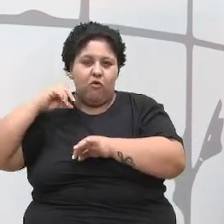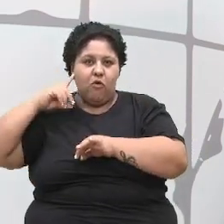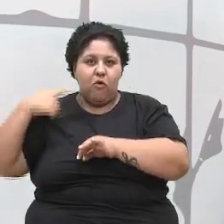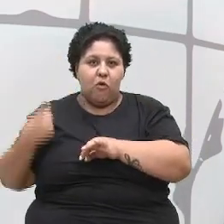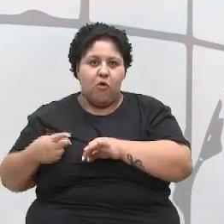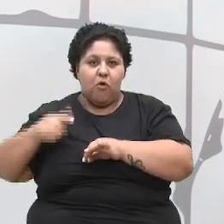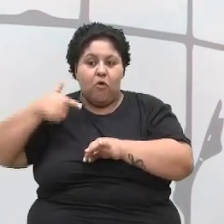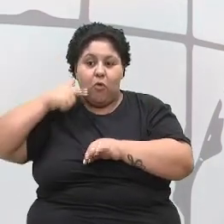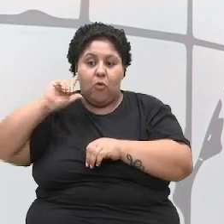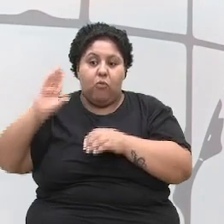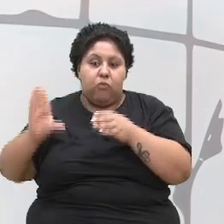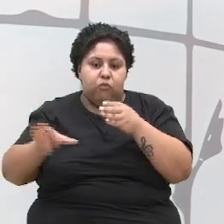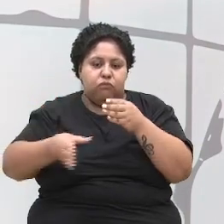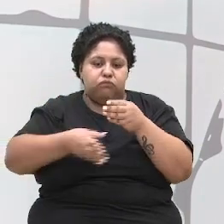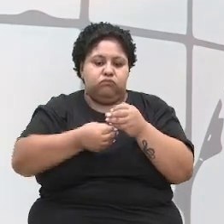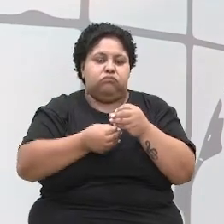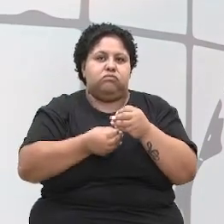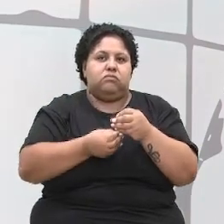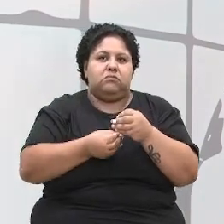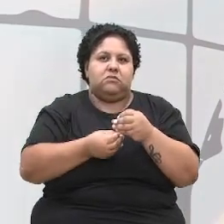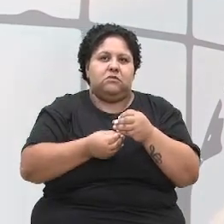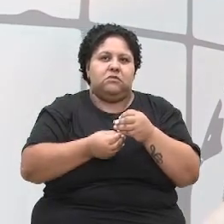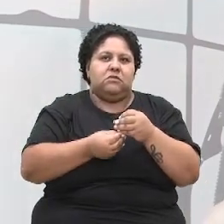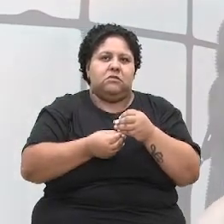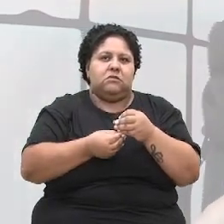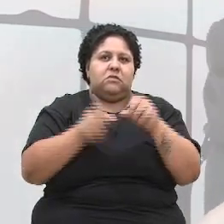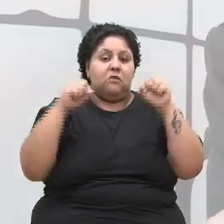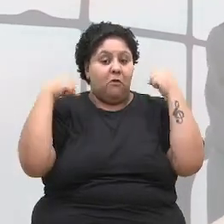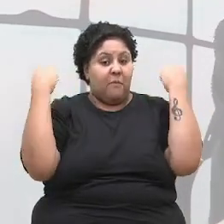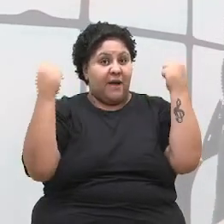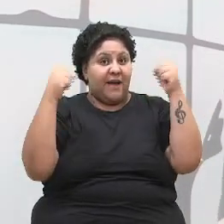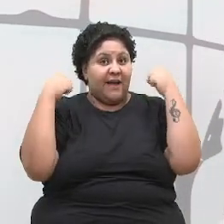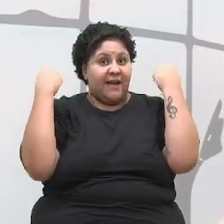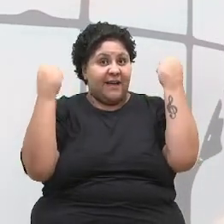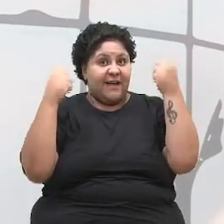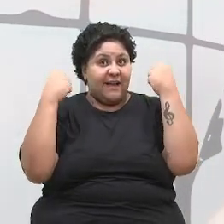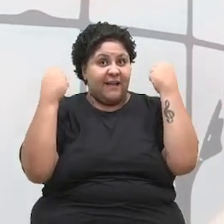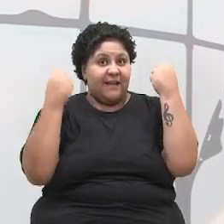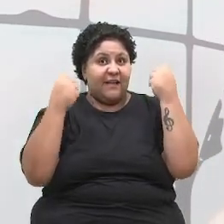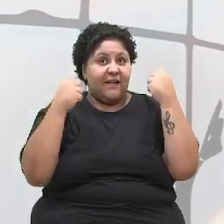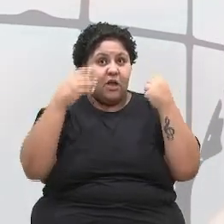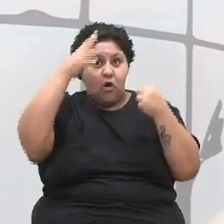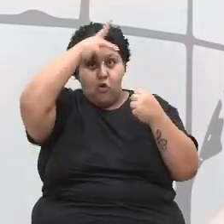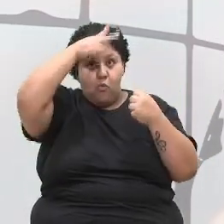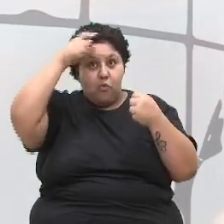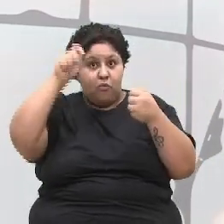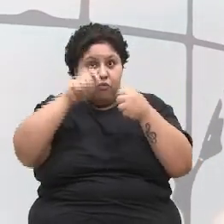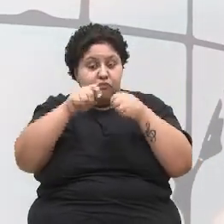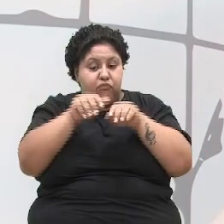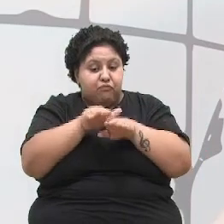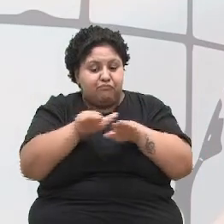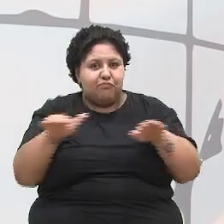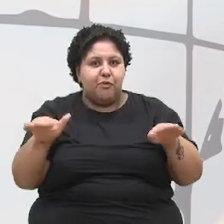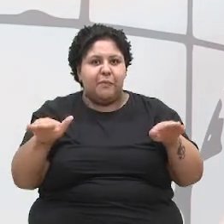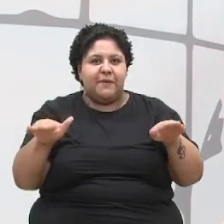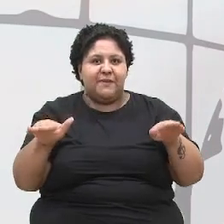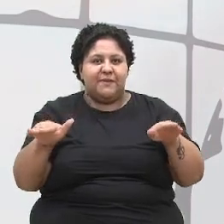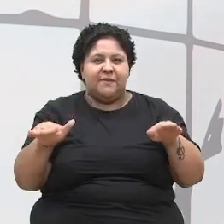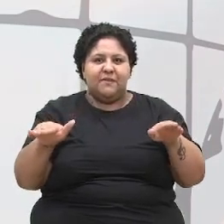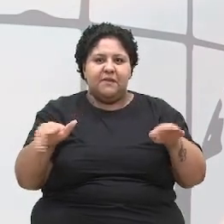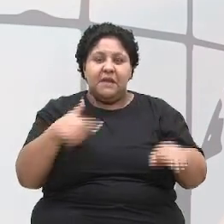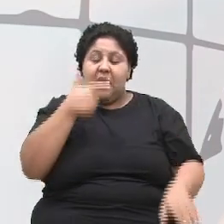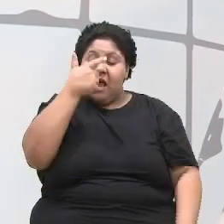emenda para a gente construir uma academia. O município vai fazer o piso com seus servidores. Eu acho que essa é